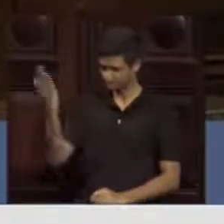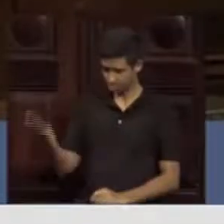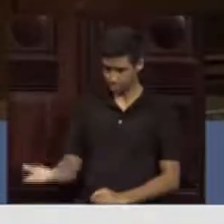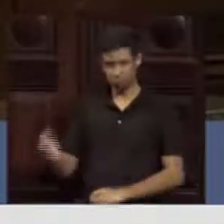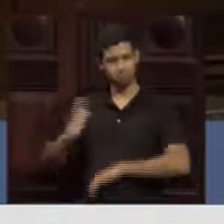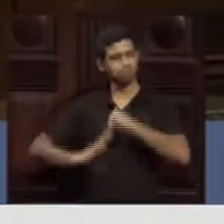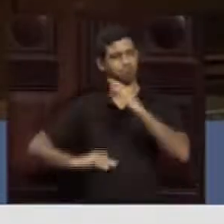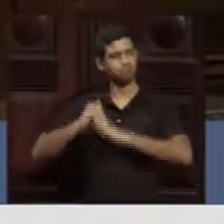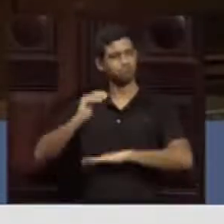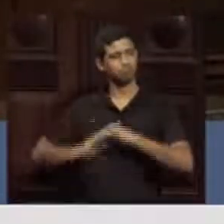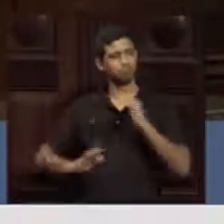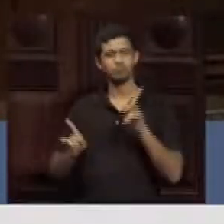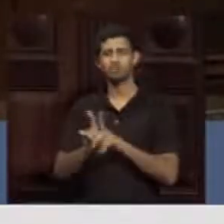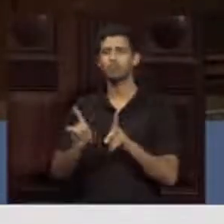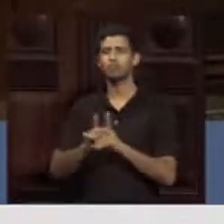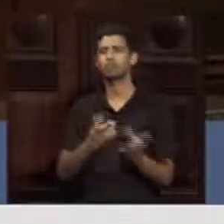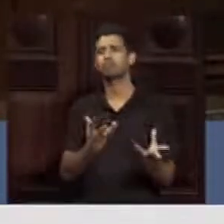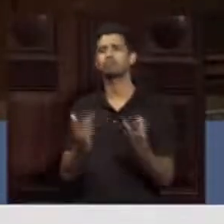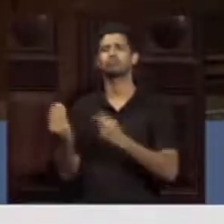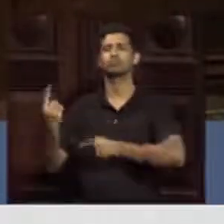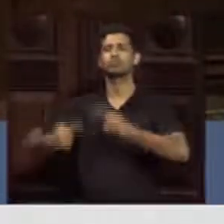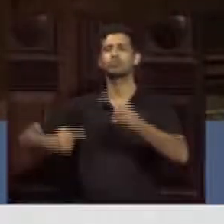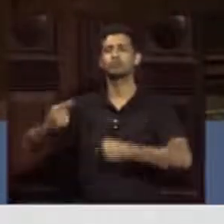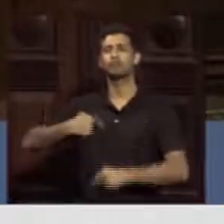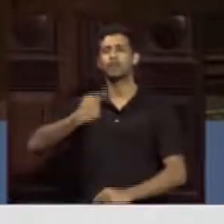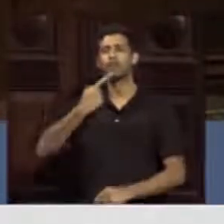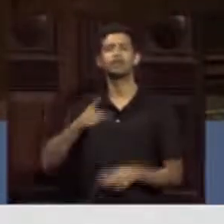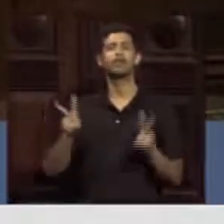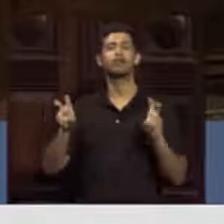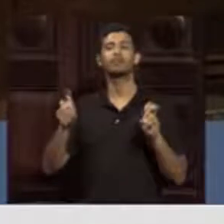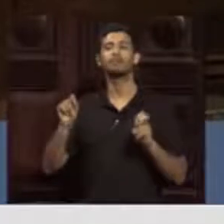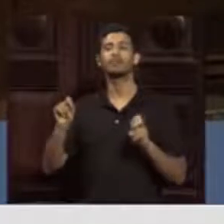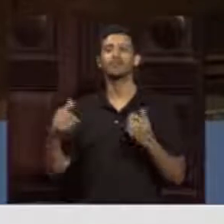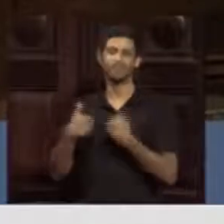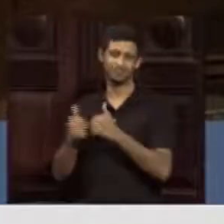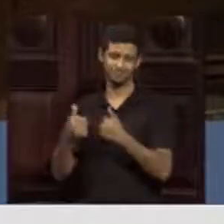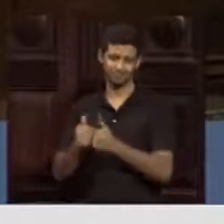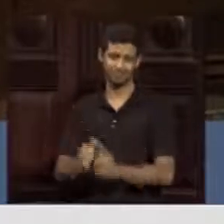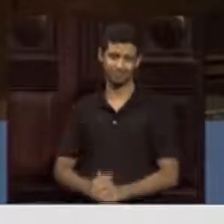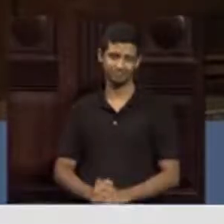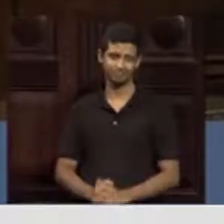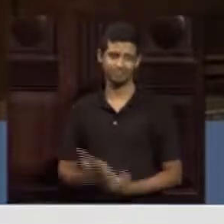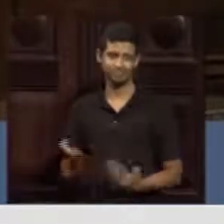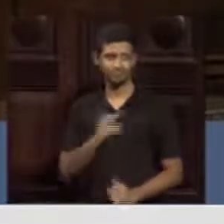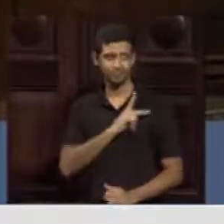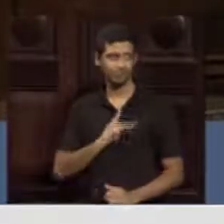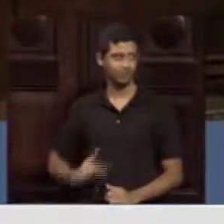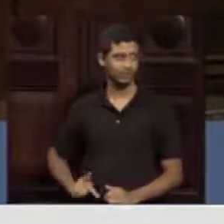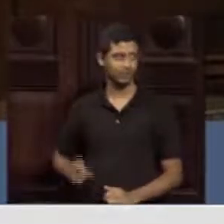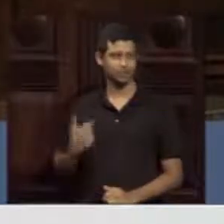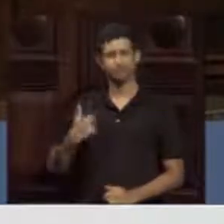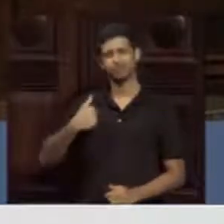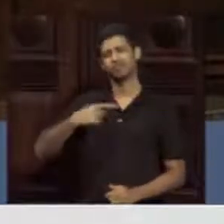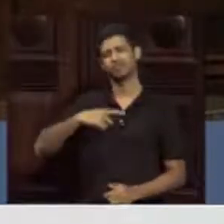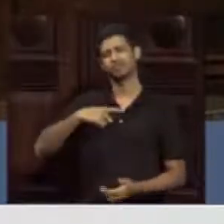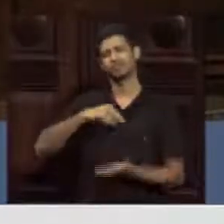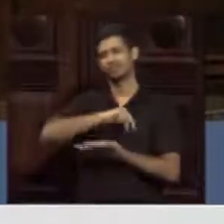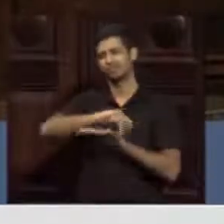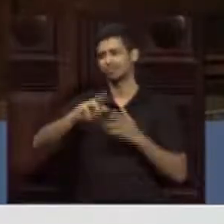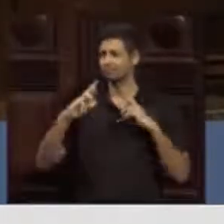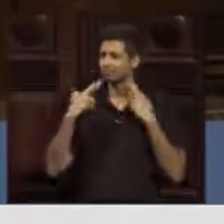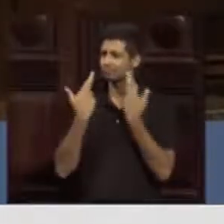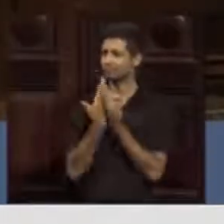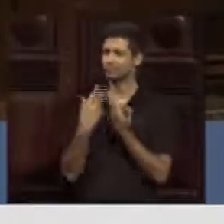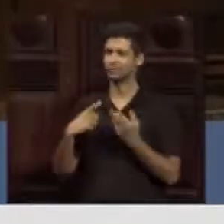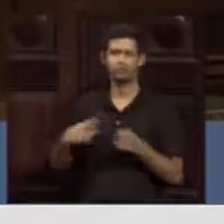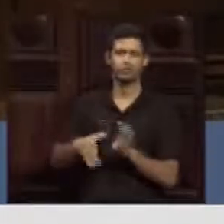também por políticos quando o assunto era o transporte. Senhor presidente, eu tive diversas reuniões, participei de